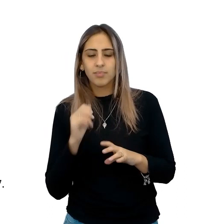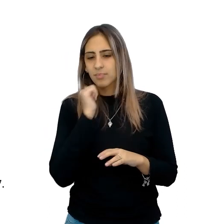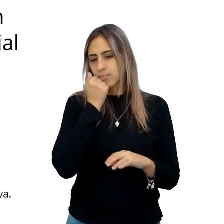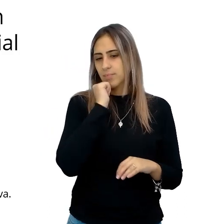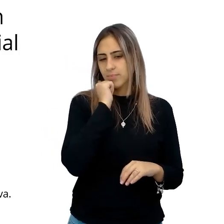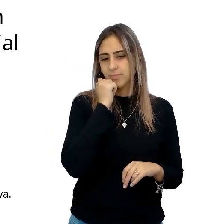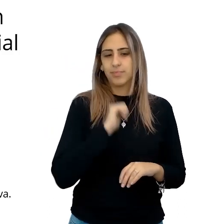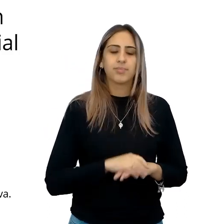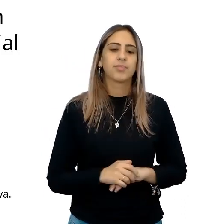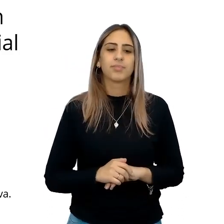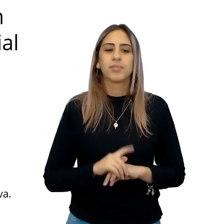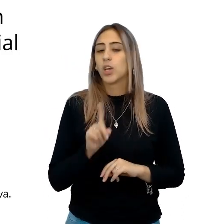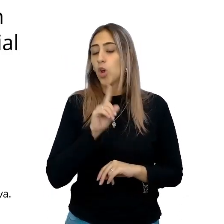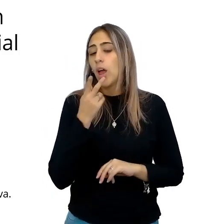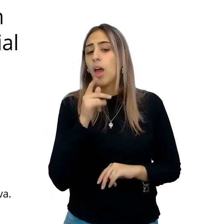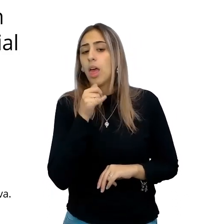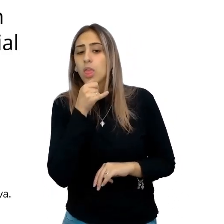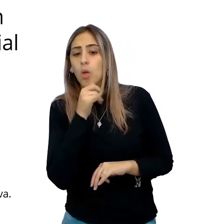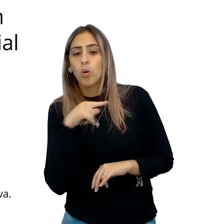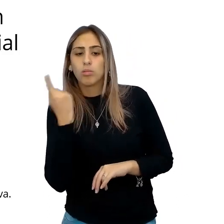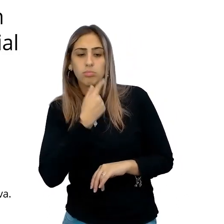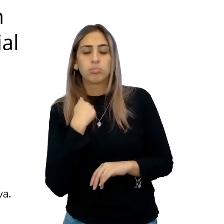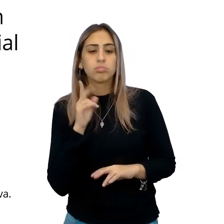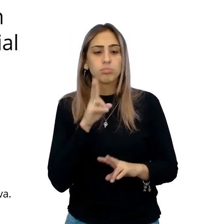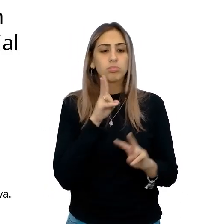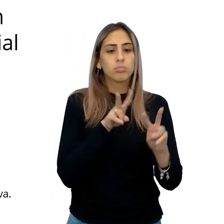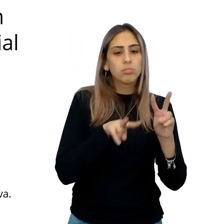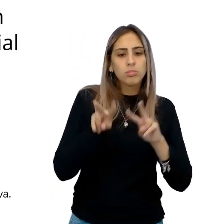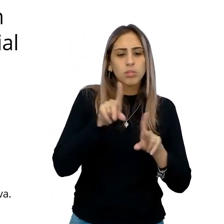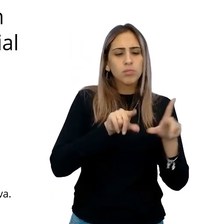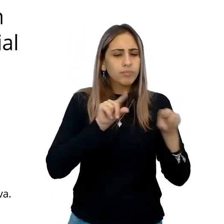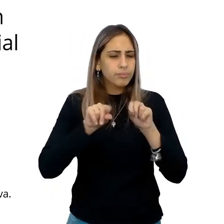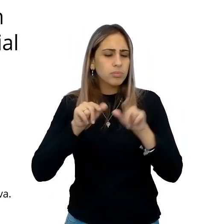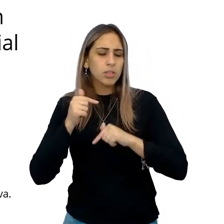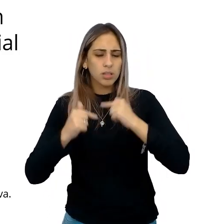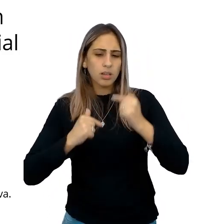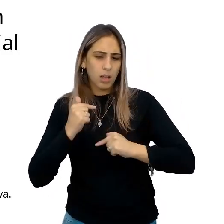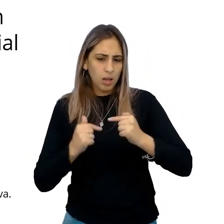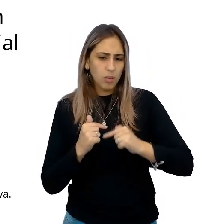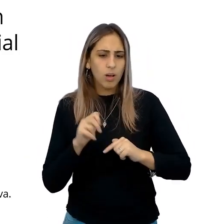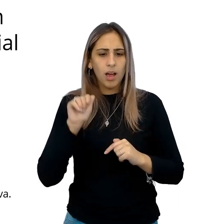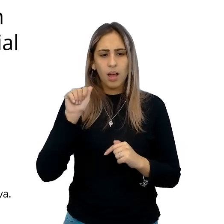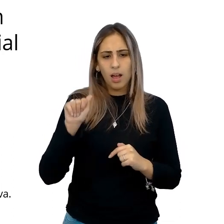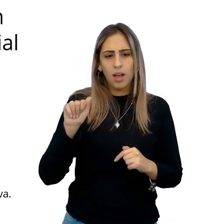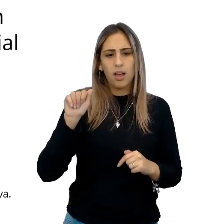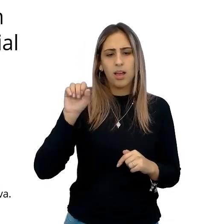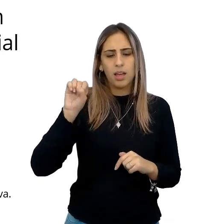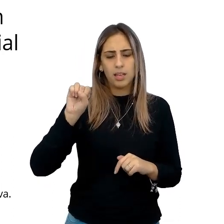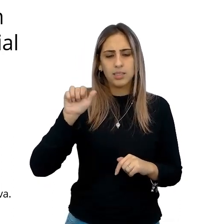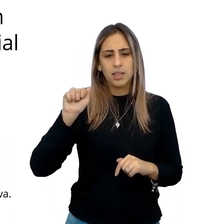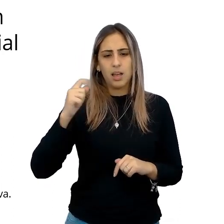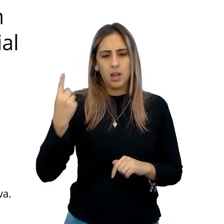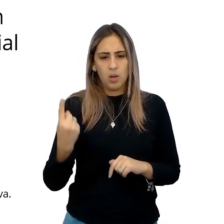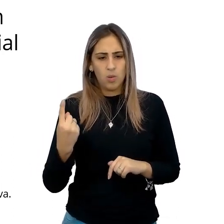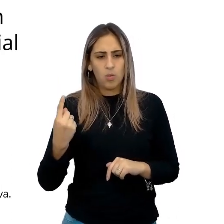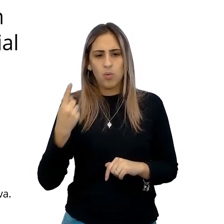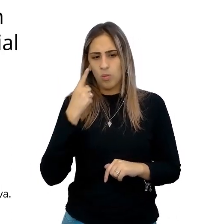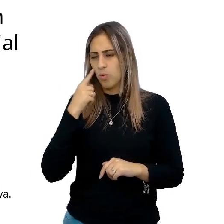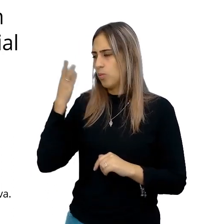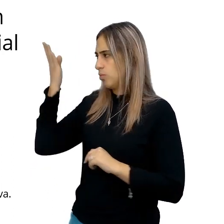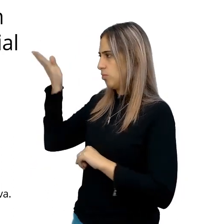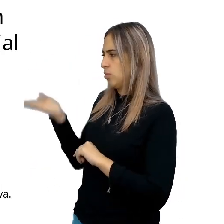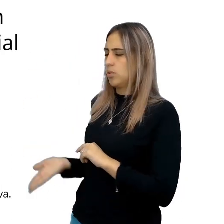ciência. E não é à toa que, então, a gente escolheu trabalhar com a SA1 esse viés,